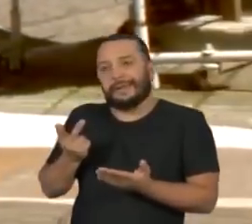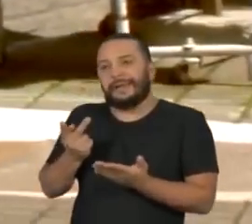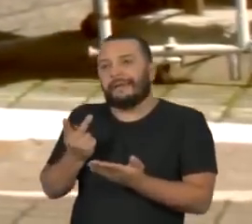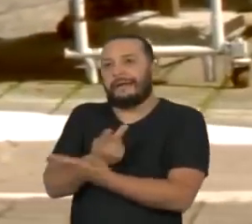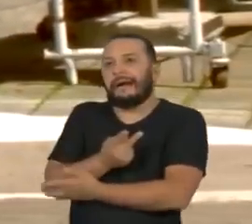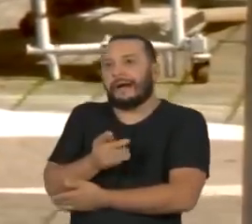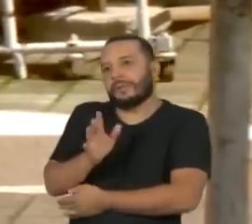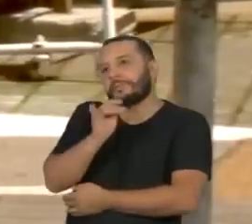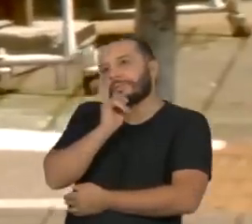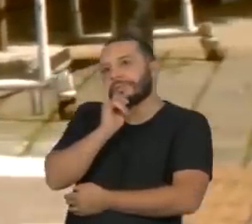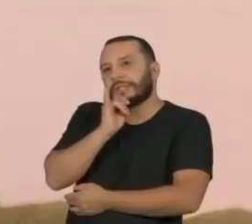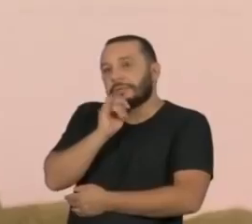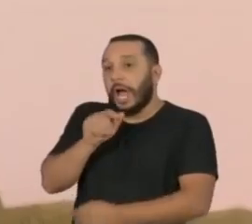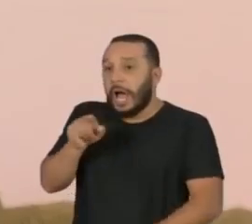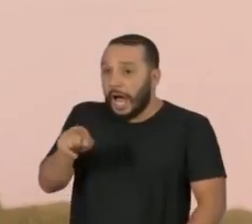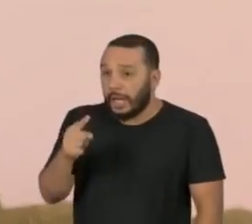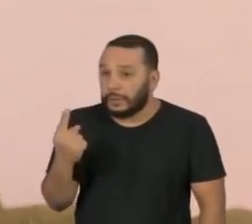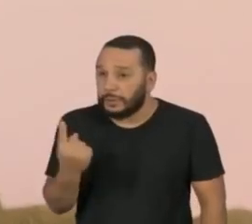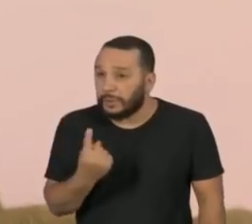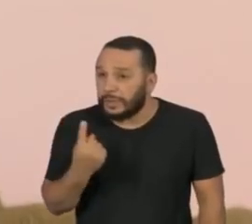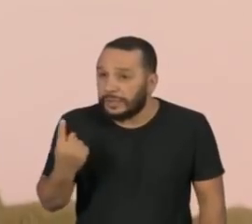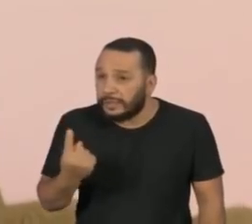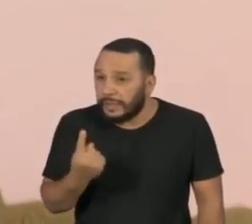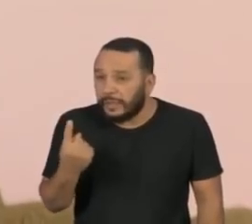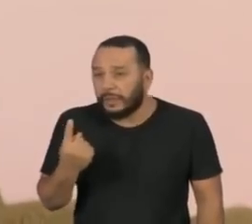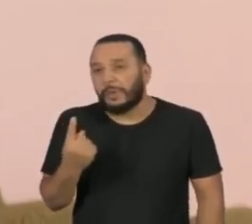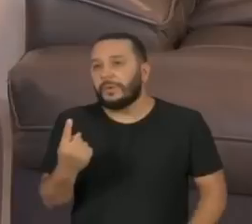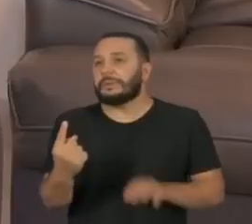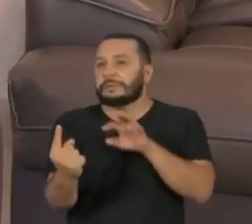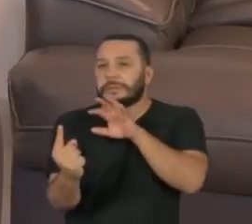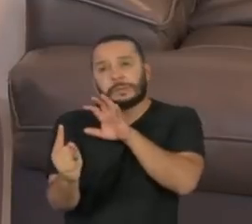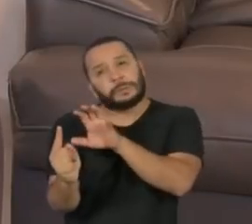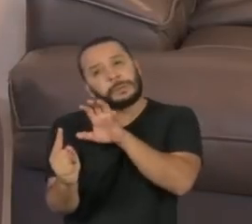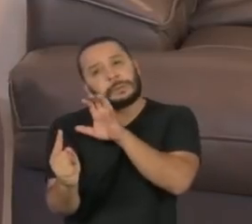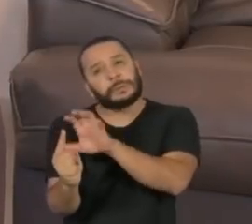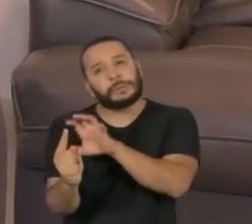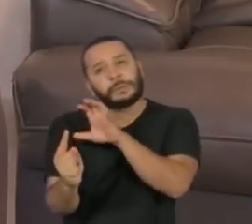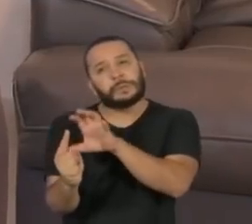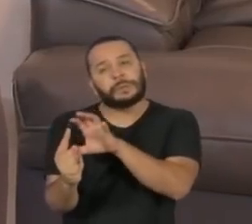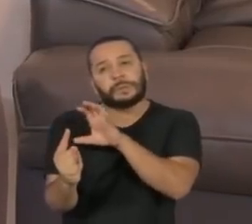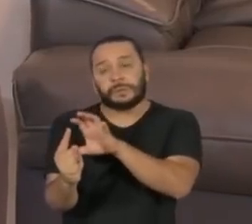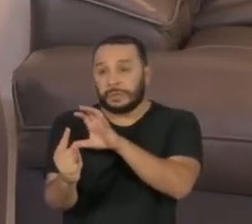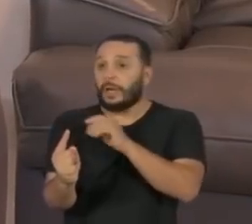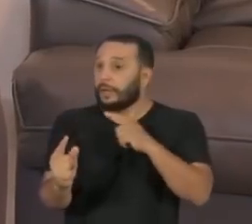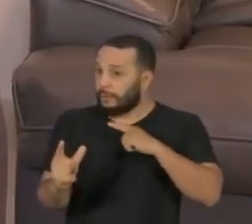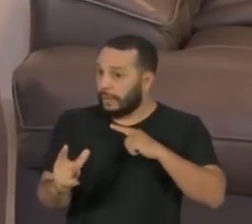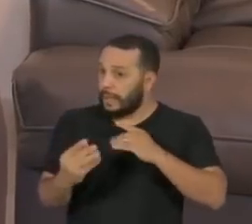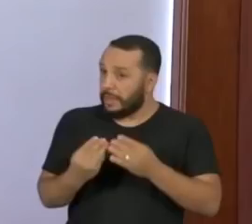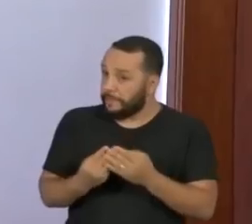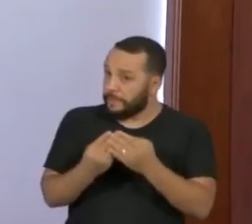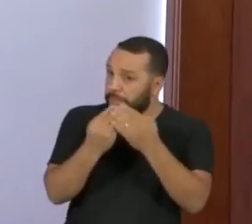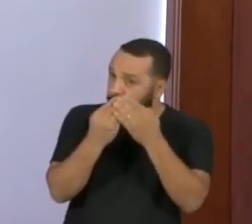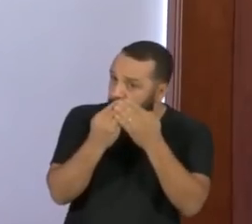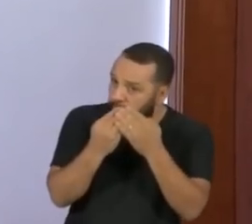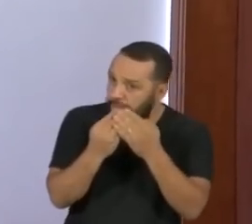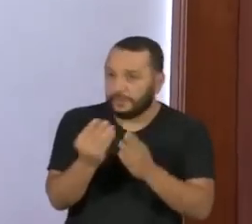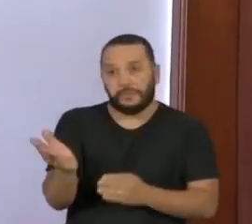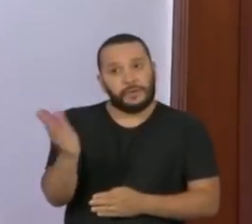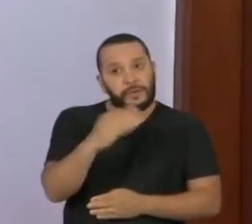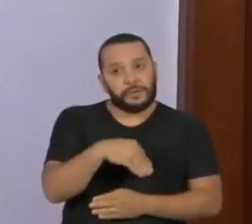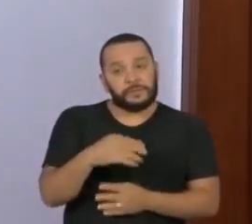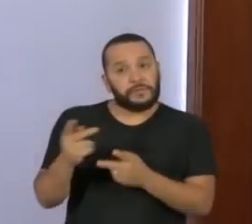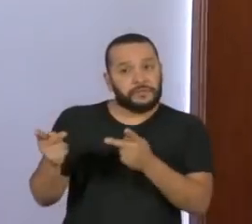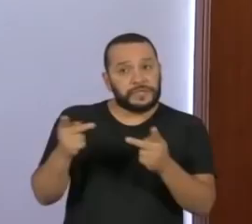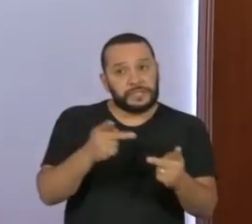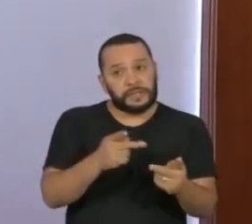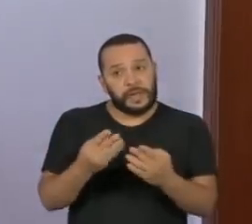essa solidão, né? E têm chamado as pessoas, tipo, tem missa uma vez por semana, uma vez por, sei lá, com